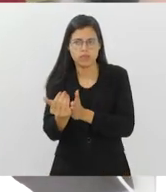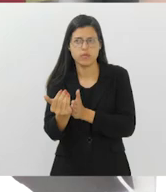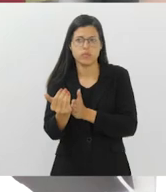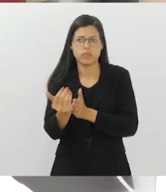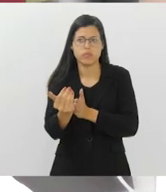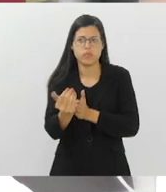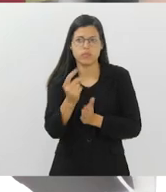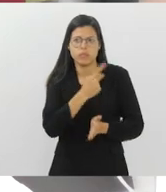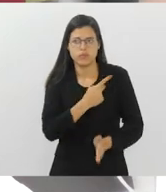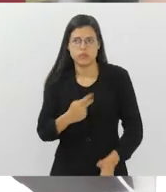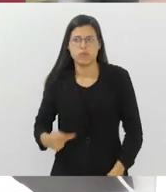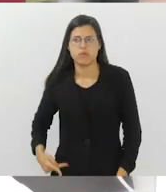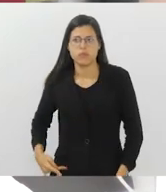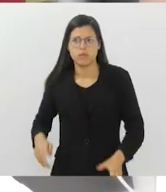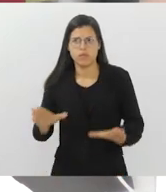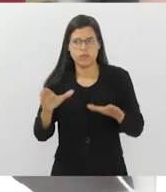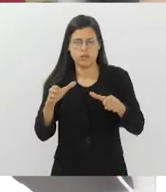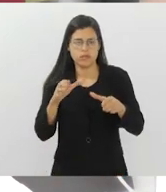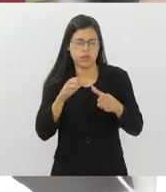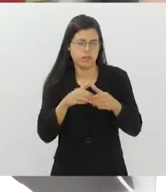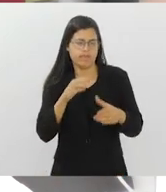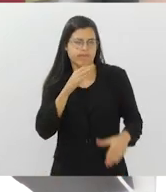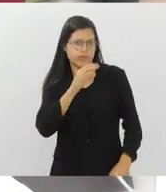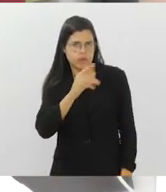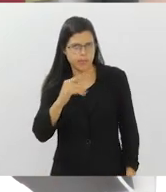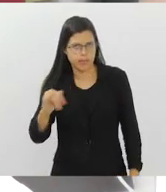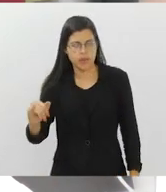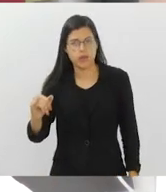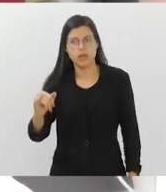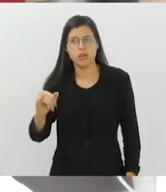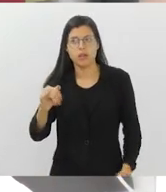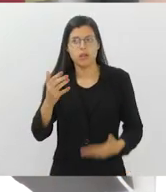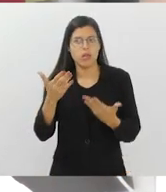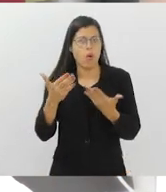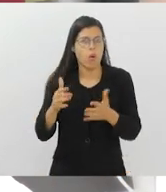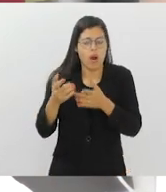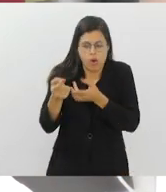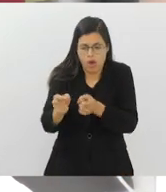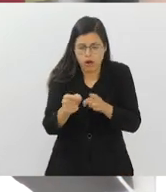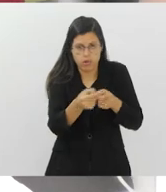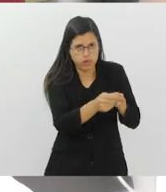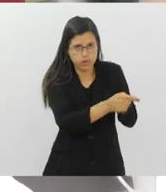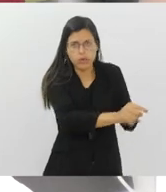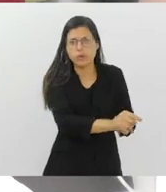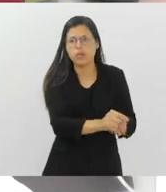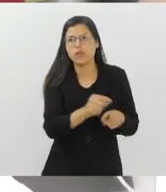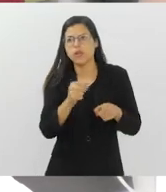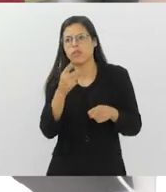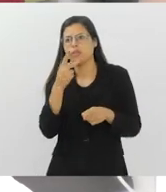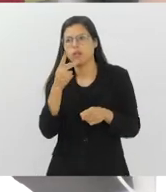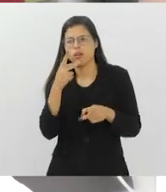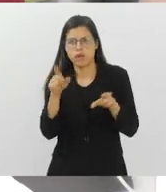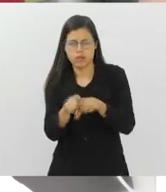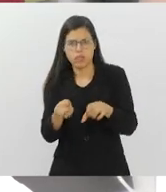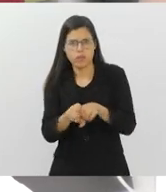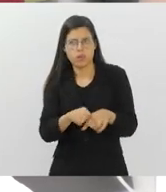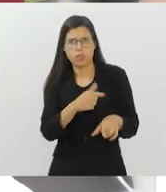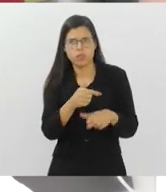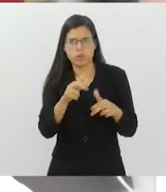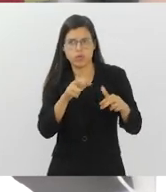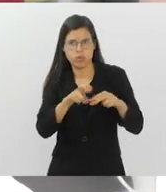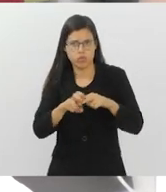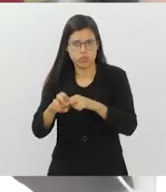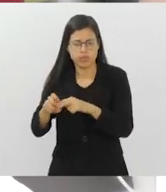como presidente dessa comissão parlamentar de inquérito, não quero caça às bruxas, falei isso aos nossos pares. Por quê? Porque nós